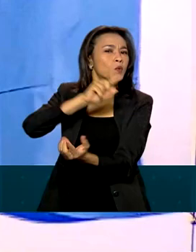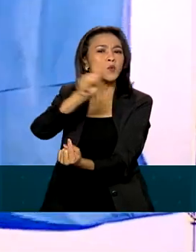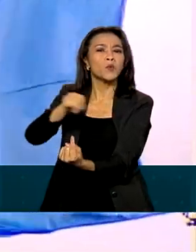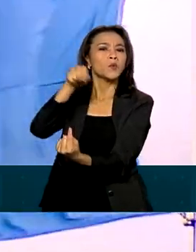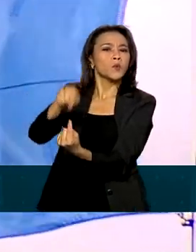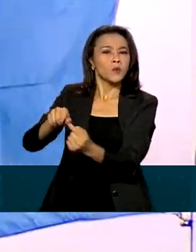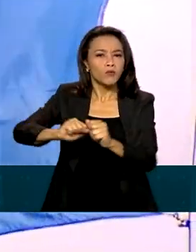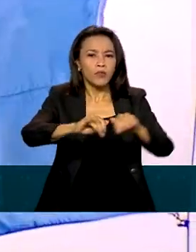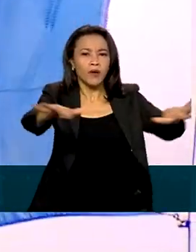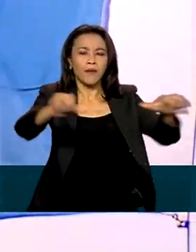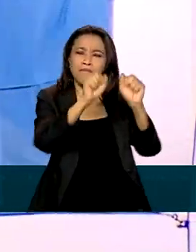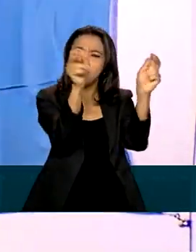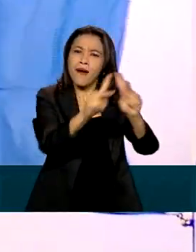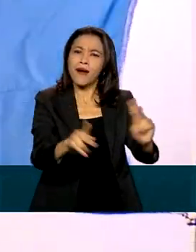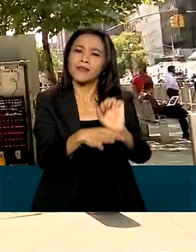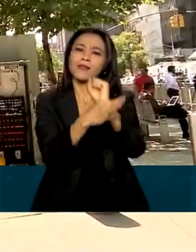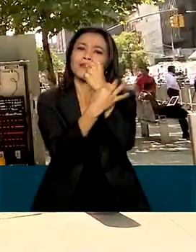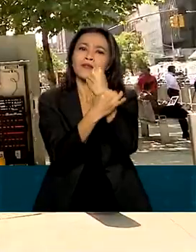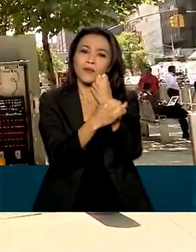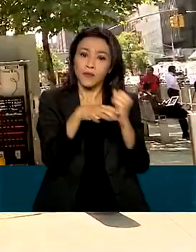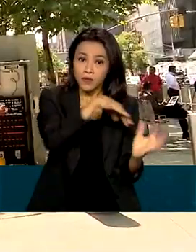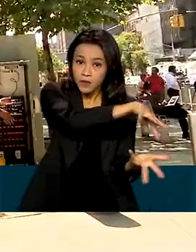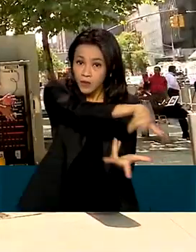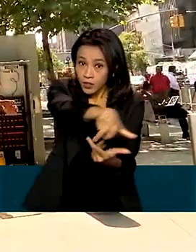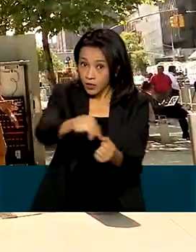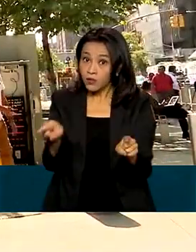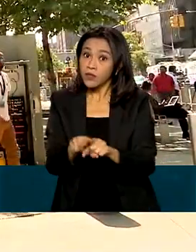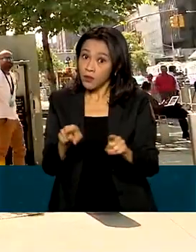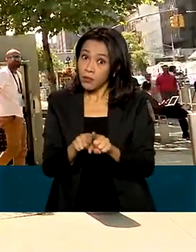da paz e segurança mundial, na